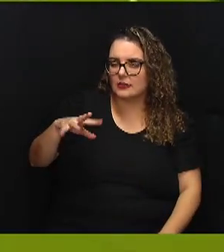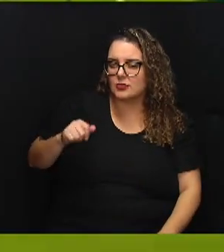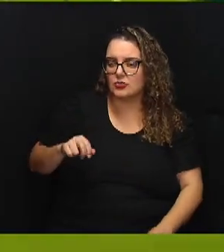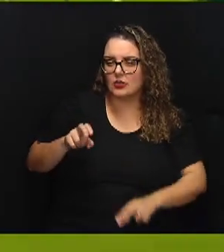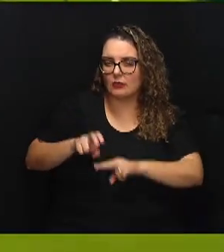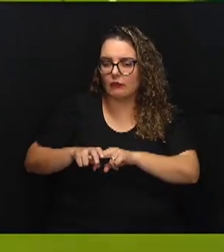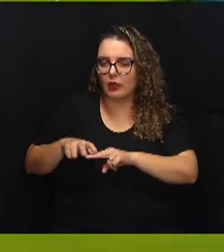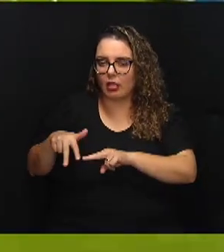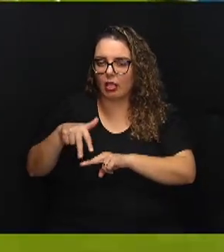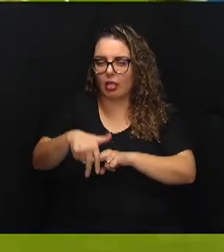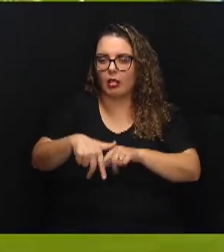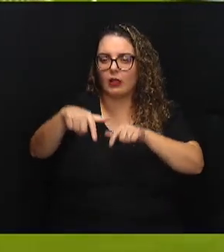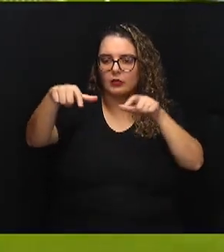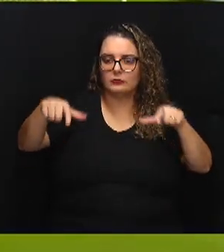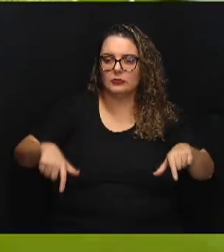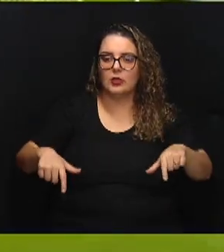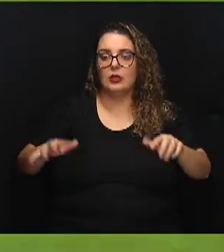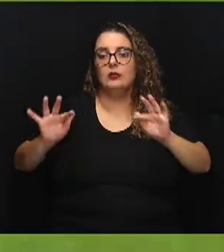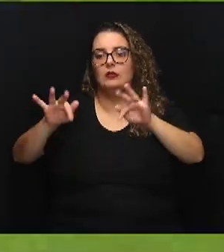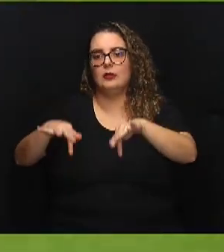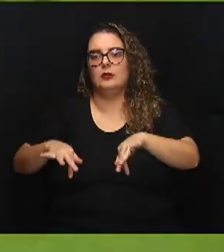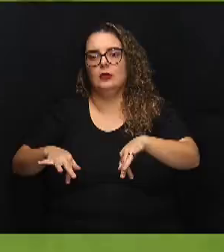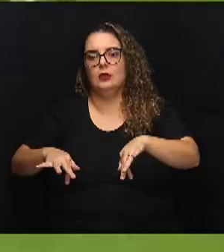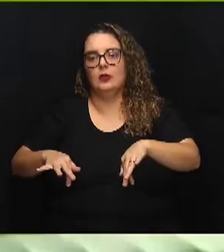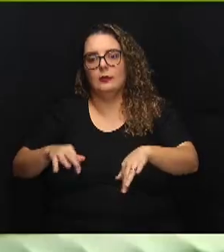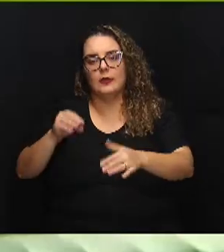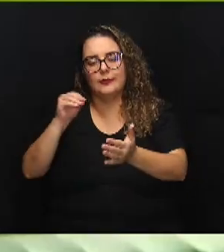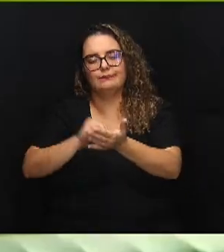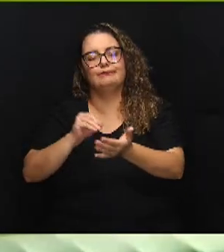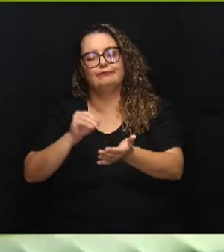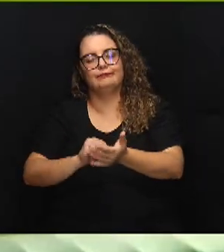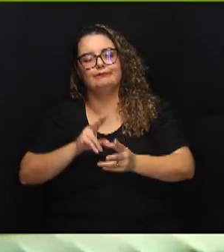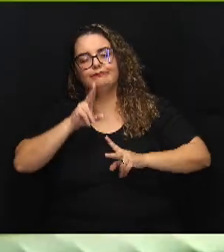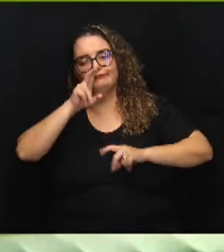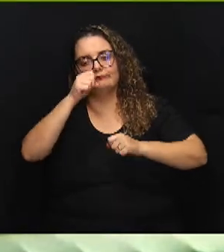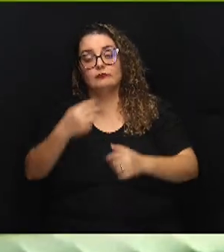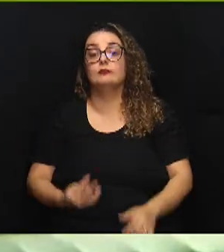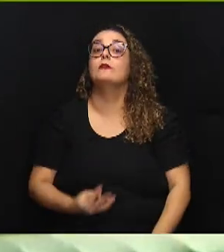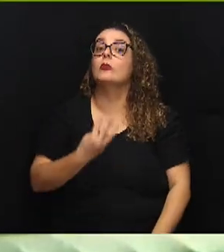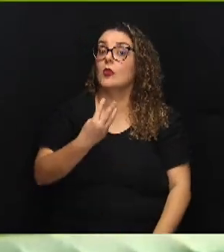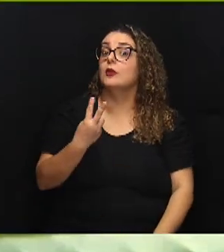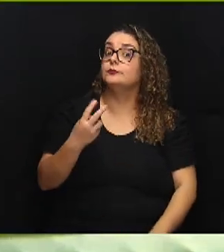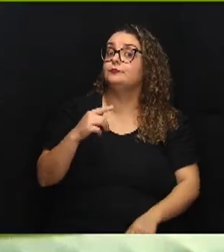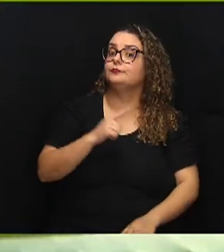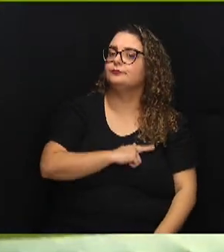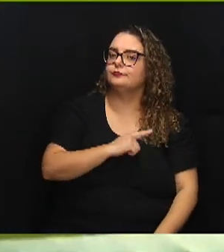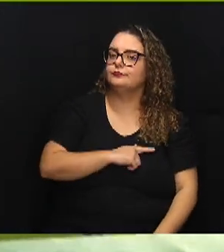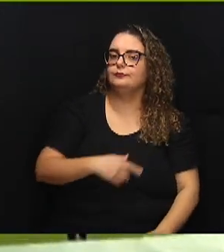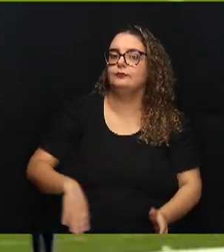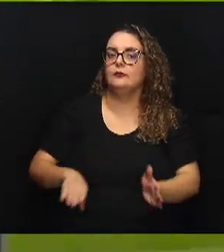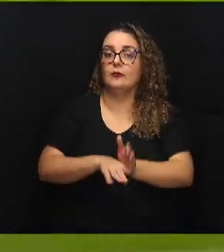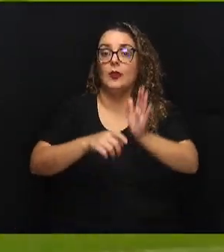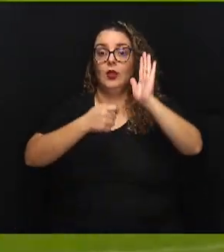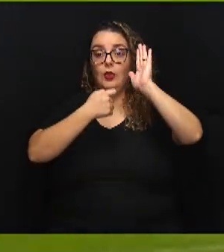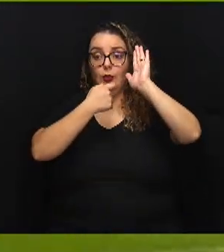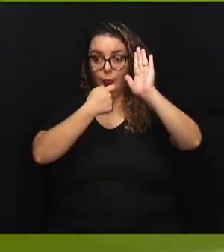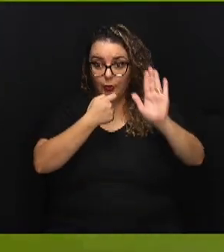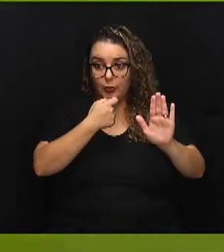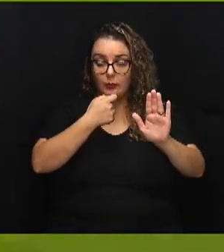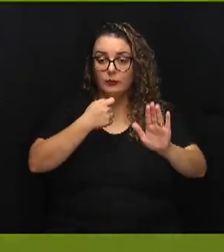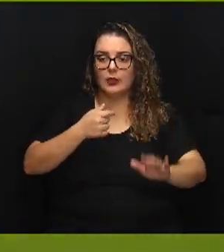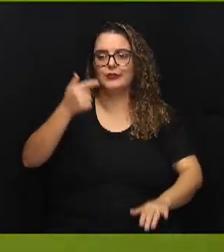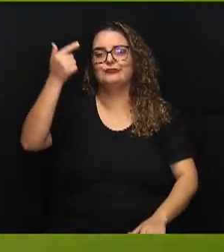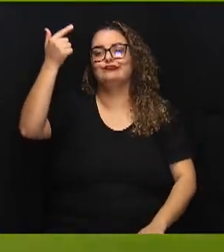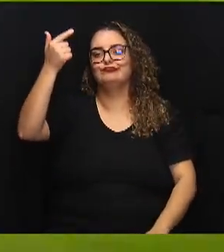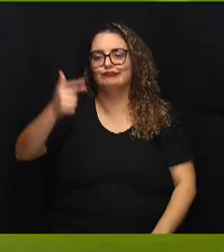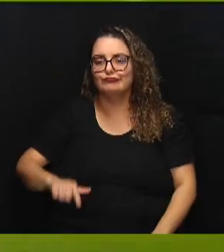de reservas, finalizou, mas faltou força. Aos 32, o Guarani chegou em cobrança de falta, mas